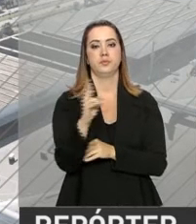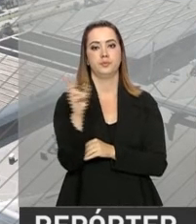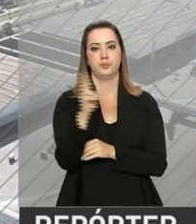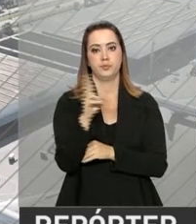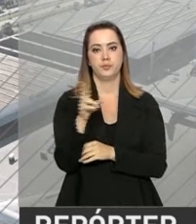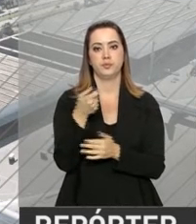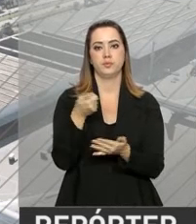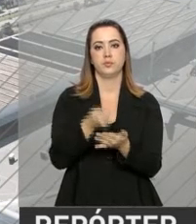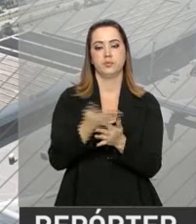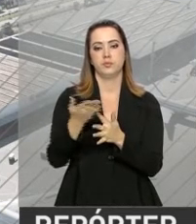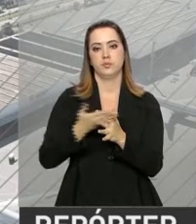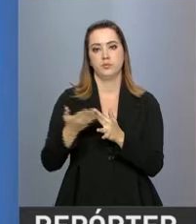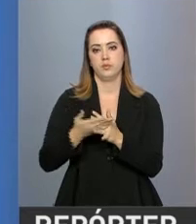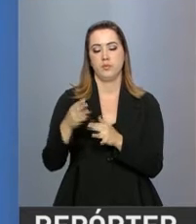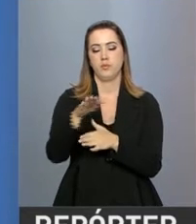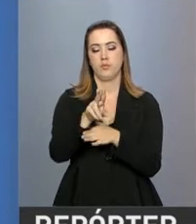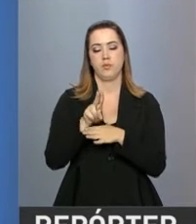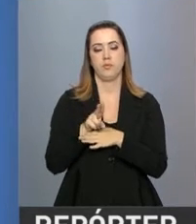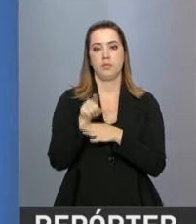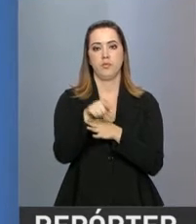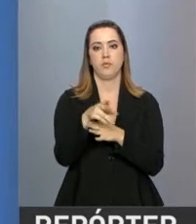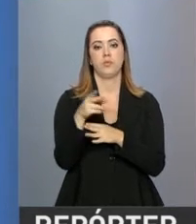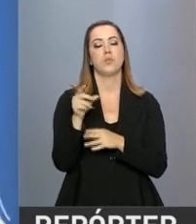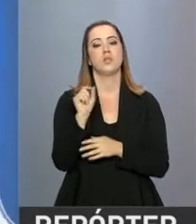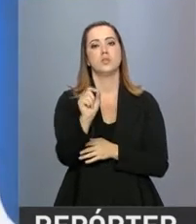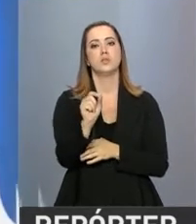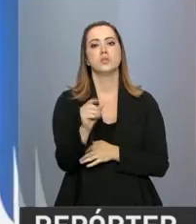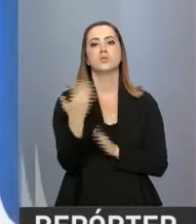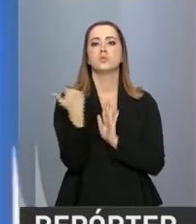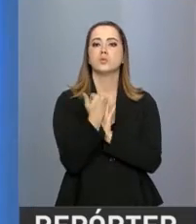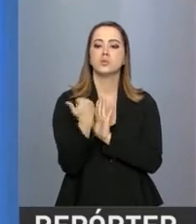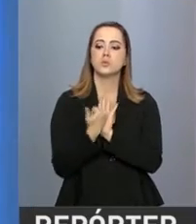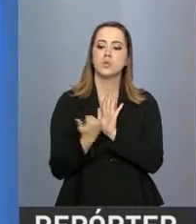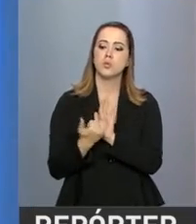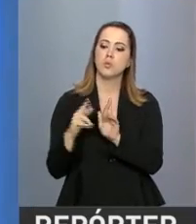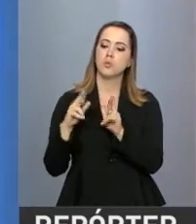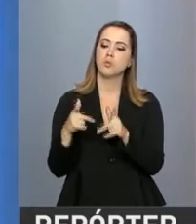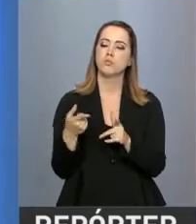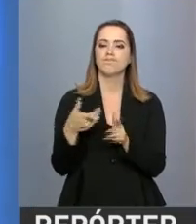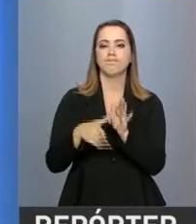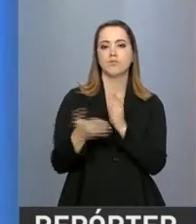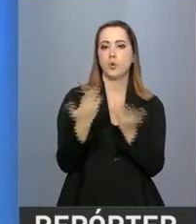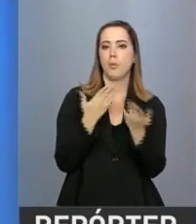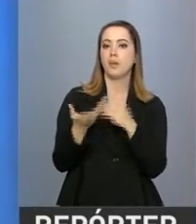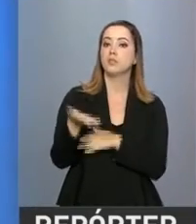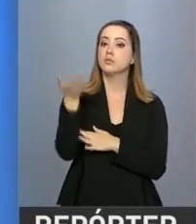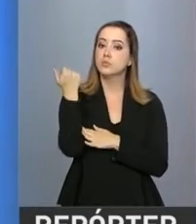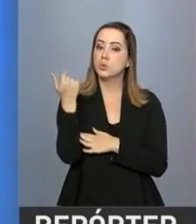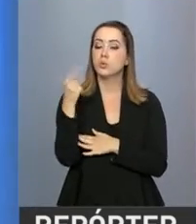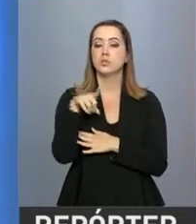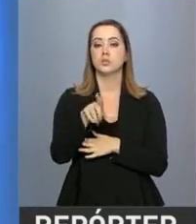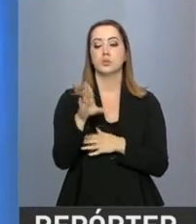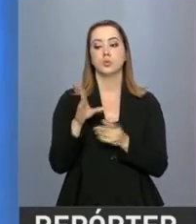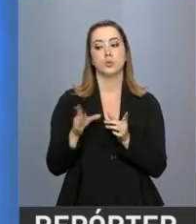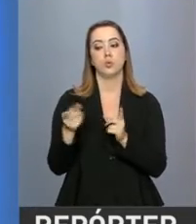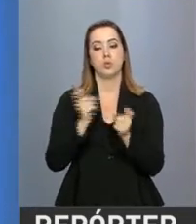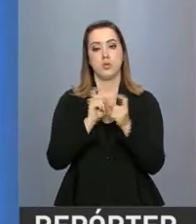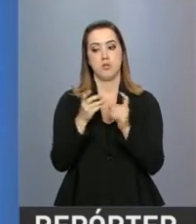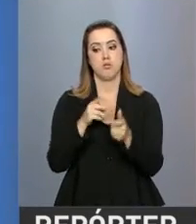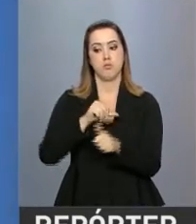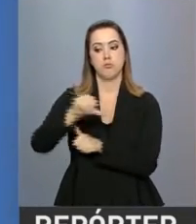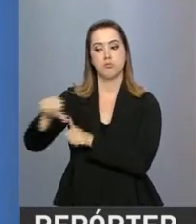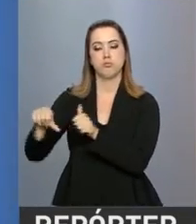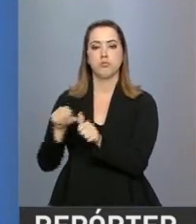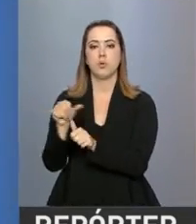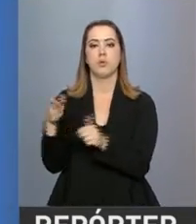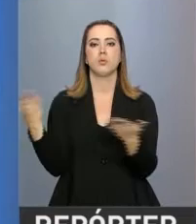reais para financiar os projetos esse modelo ele é um modelo completamente diferente do que o modelo anterior das concessões e nós